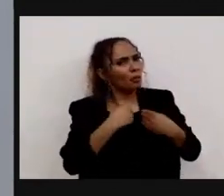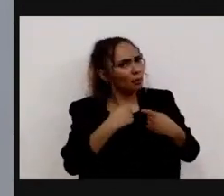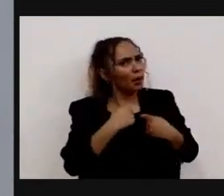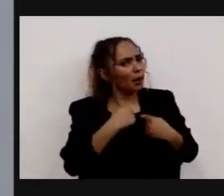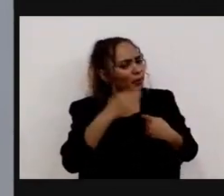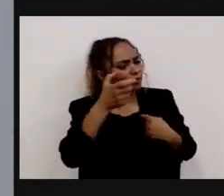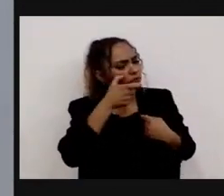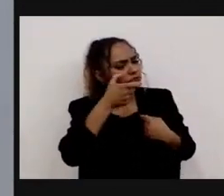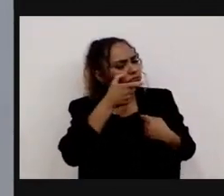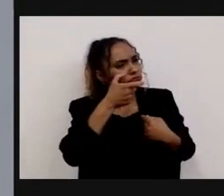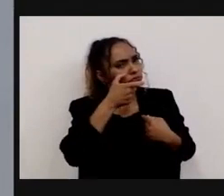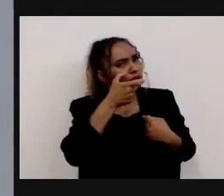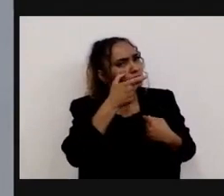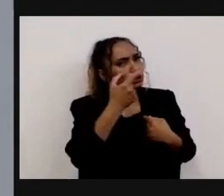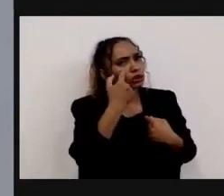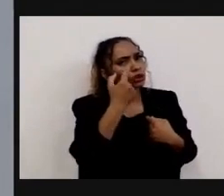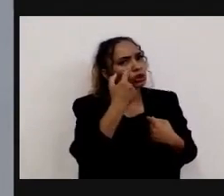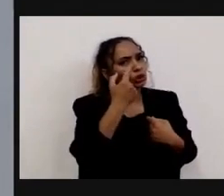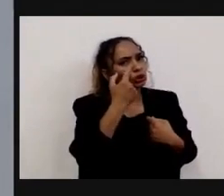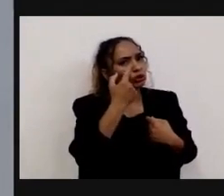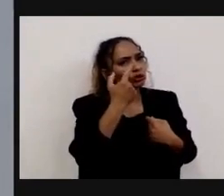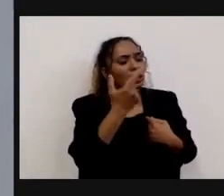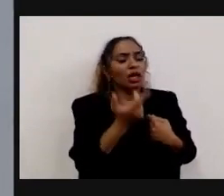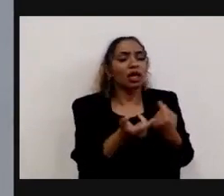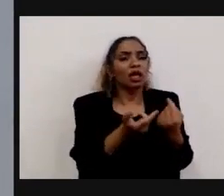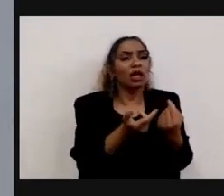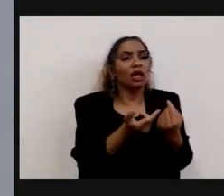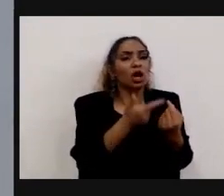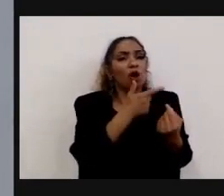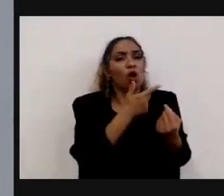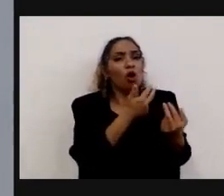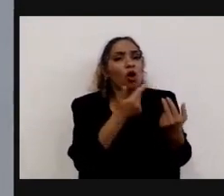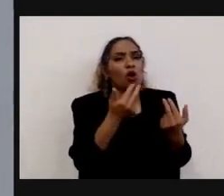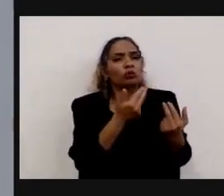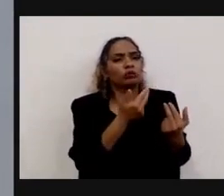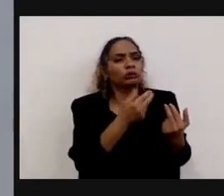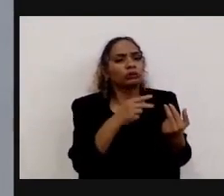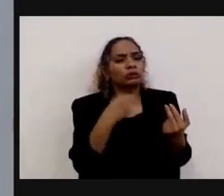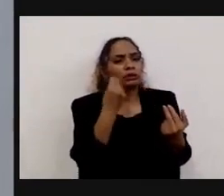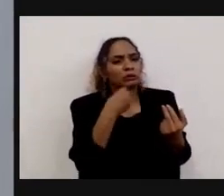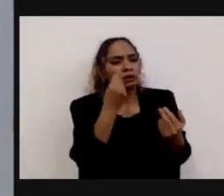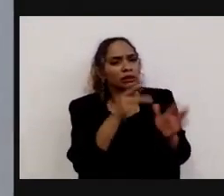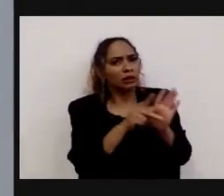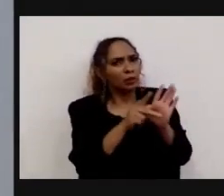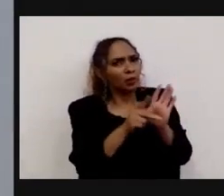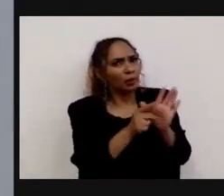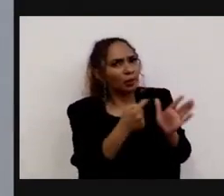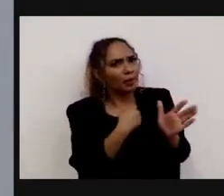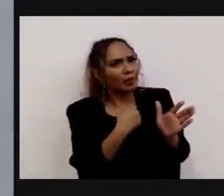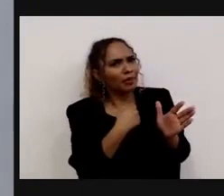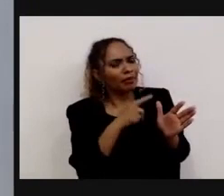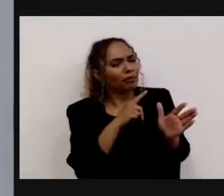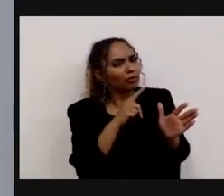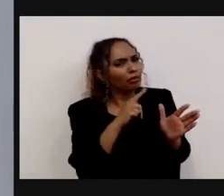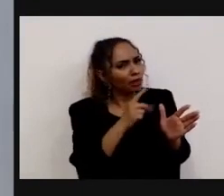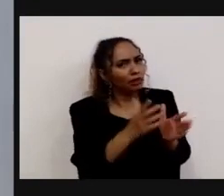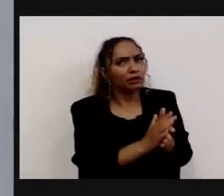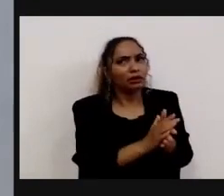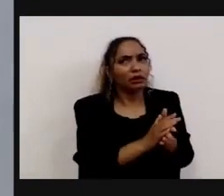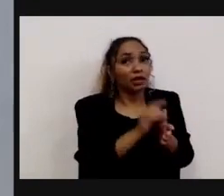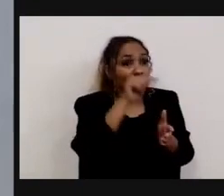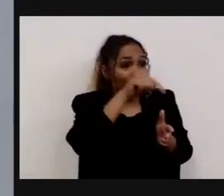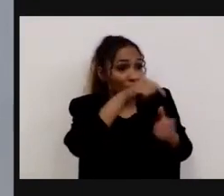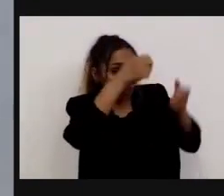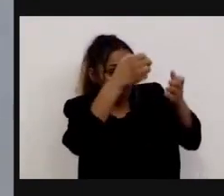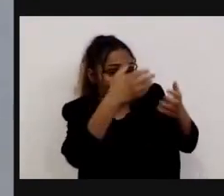interessante assim de ver materializado algo que na minha experiência acontecia muito e que ele veio ali fazer